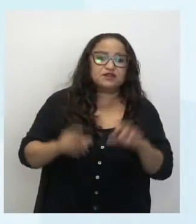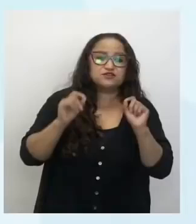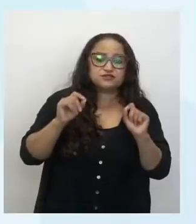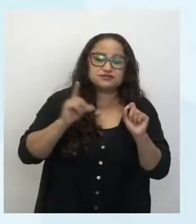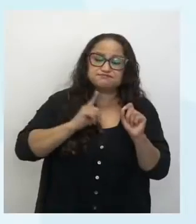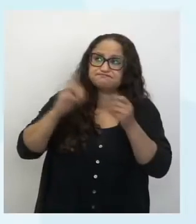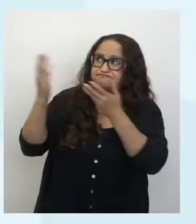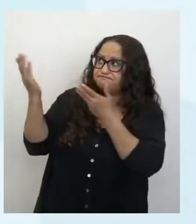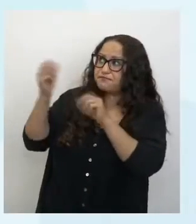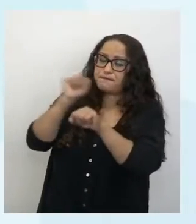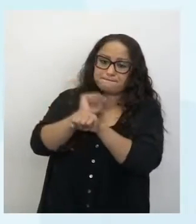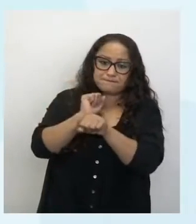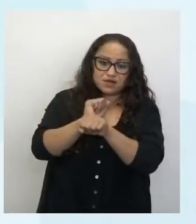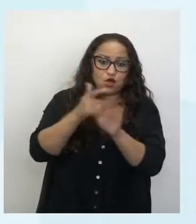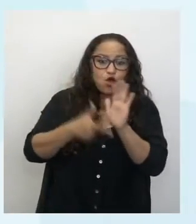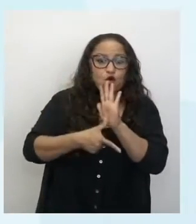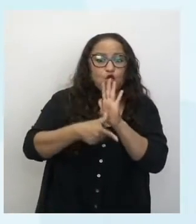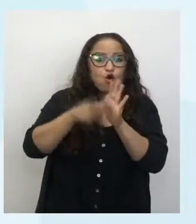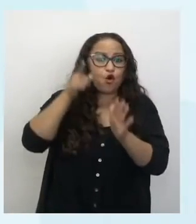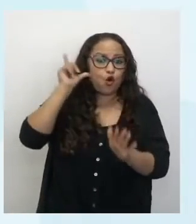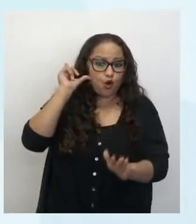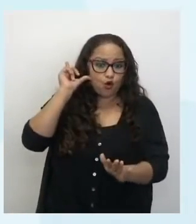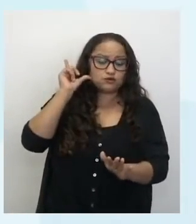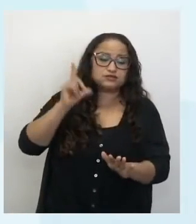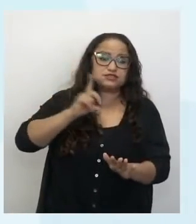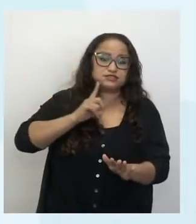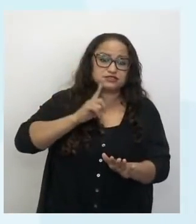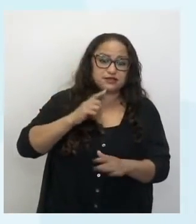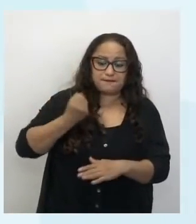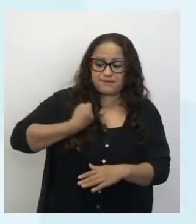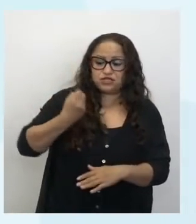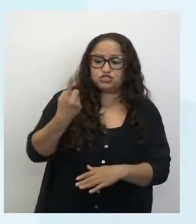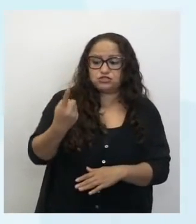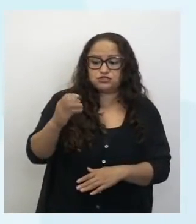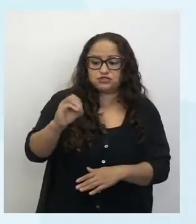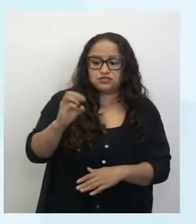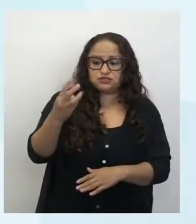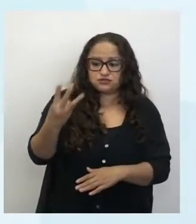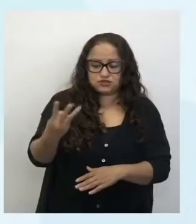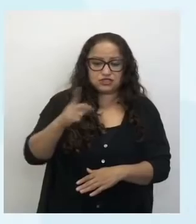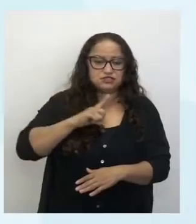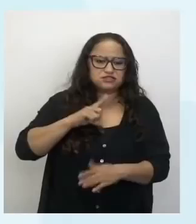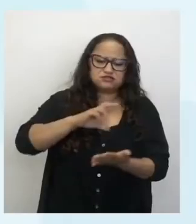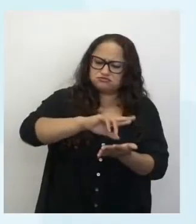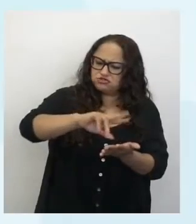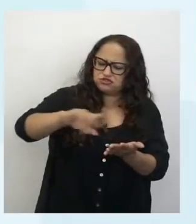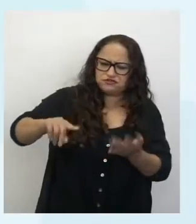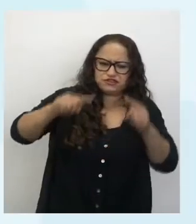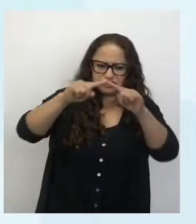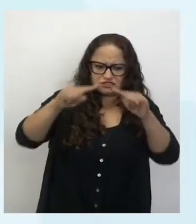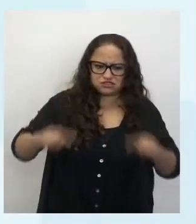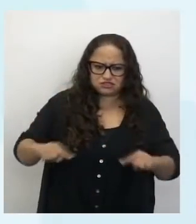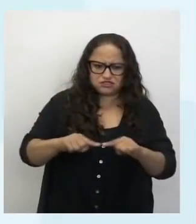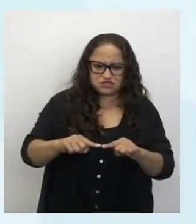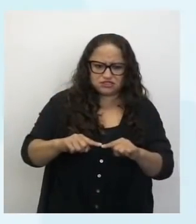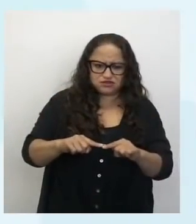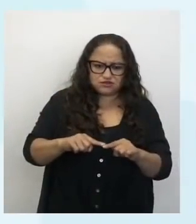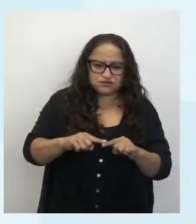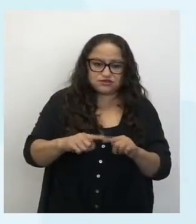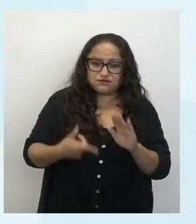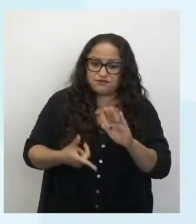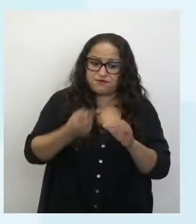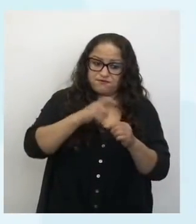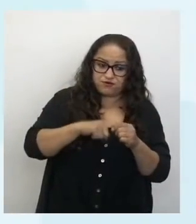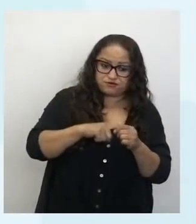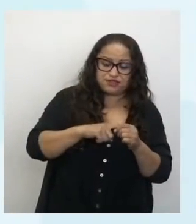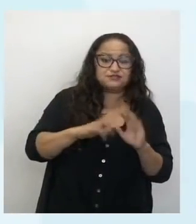paramos aqui. Ontem a gente estava comparando, lá na página 103, tem vários triângulos, a gente está olhando... Opa! Vamos voltar